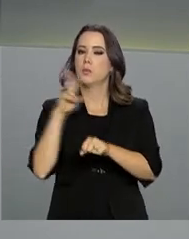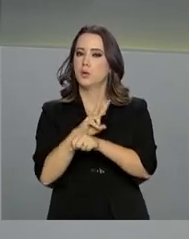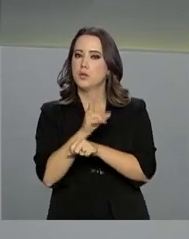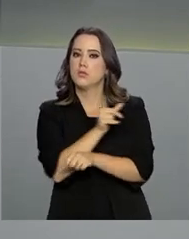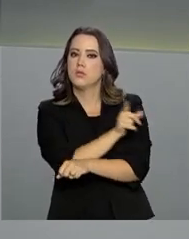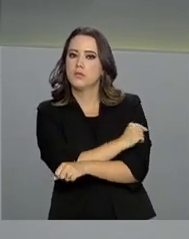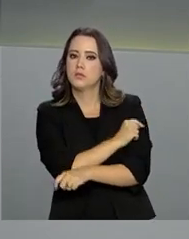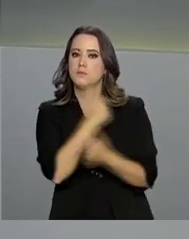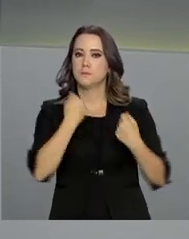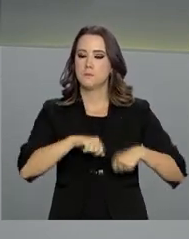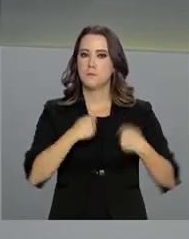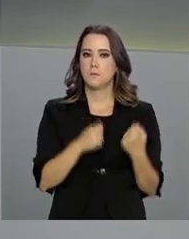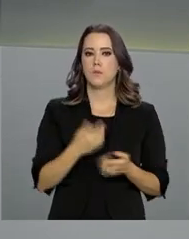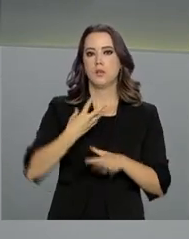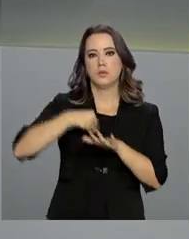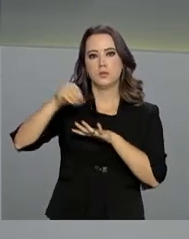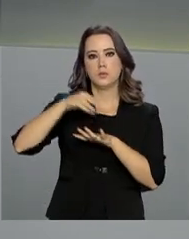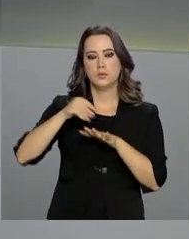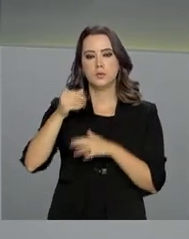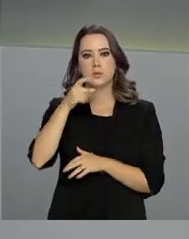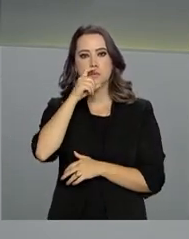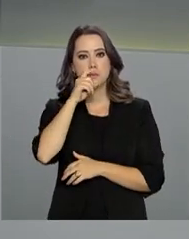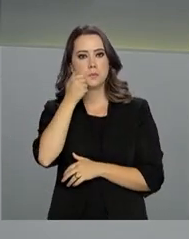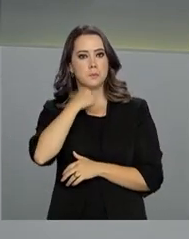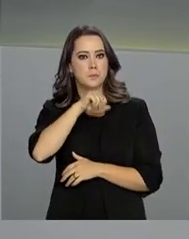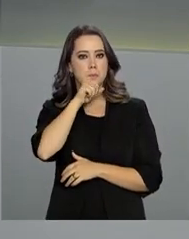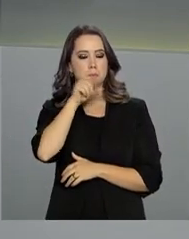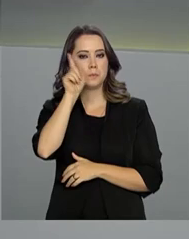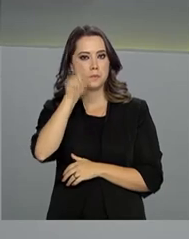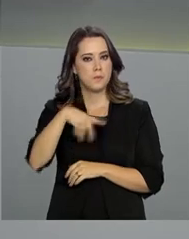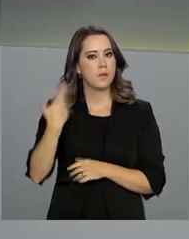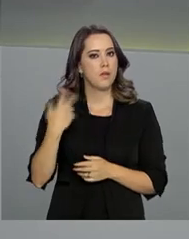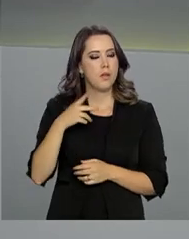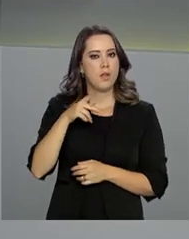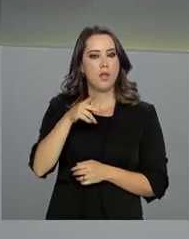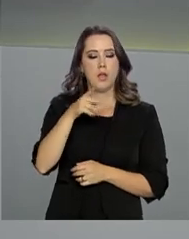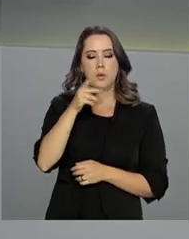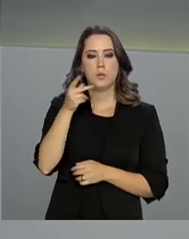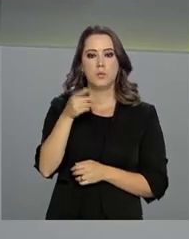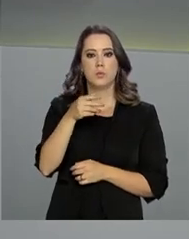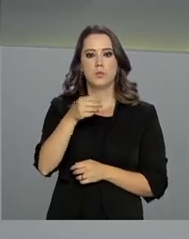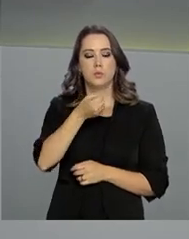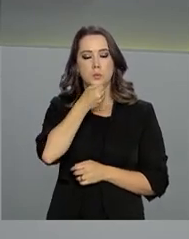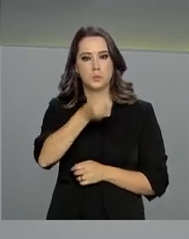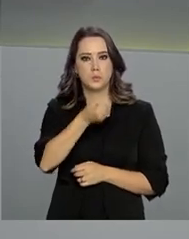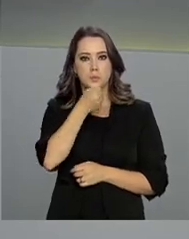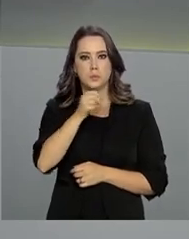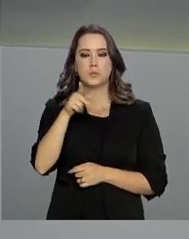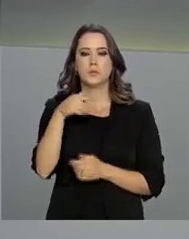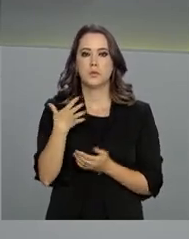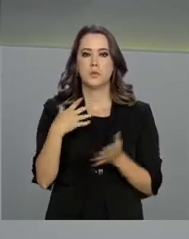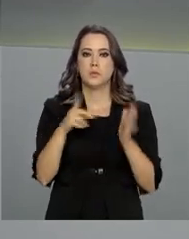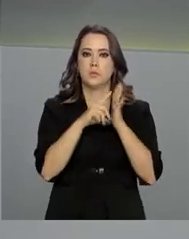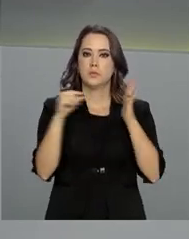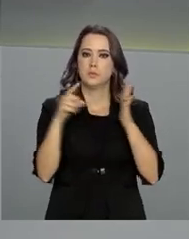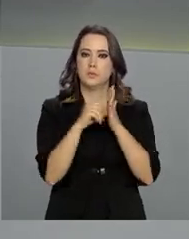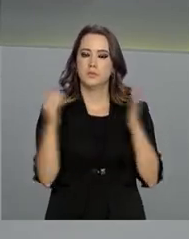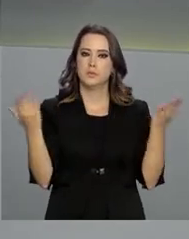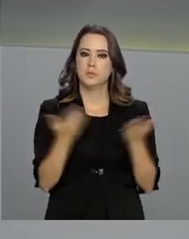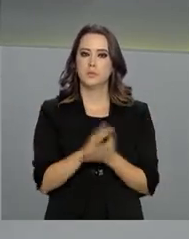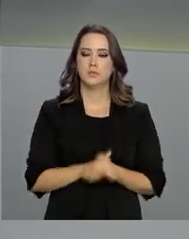informações para os pais ou responsáveis é o repórter pablo mundim que fala agora o agente direto do palácio do